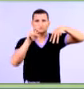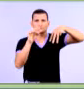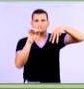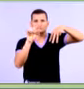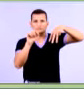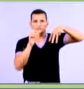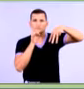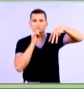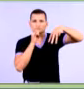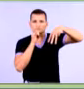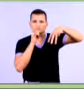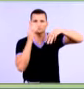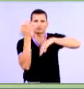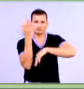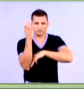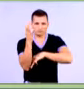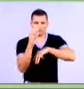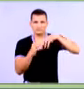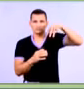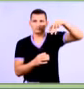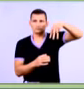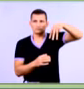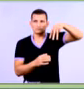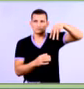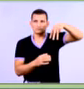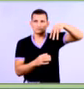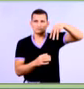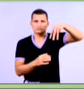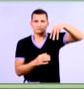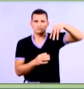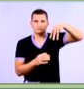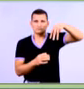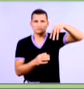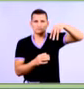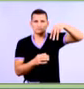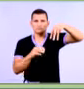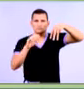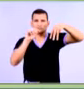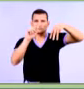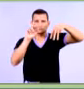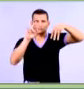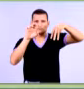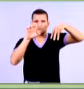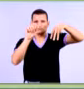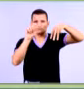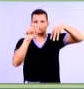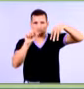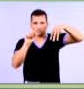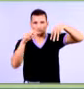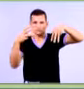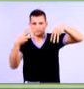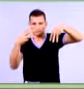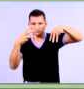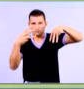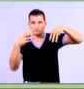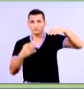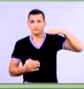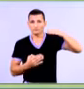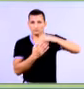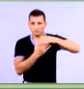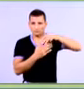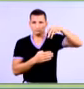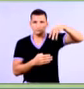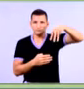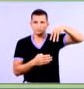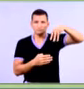uma árvore 3 áreas, cada nó pode ter no máximo 3 filhos, né? Por sua vez, esse nó